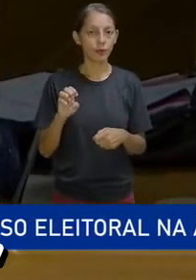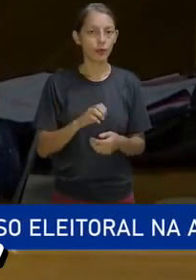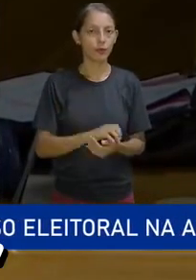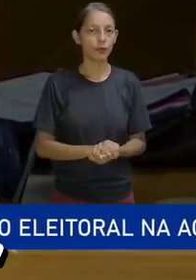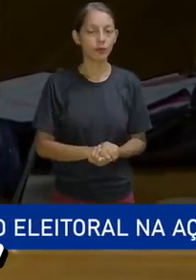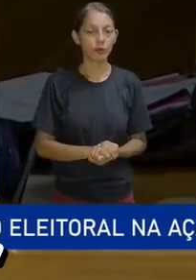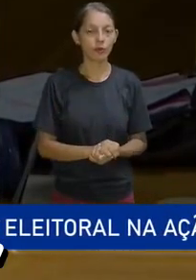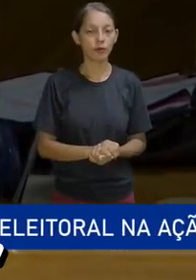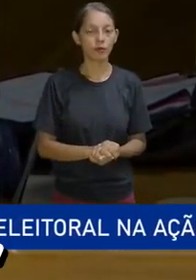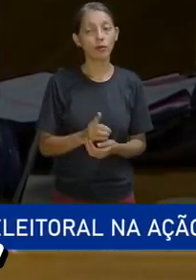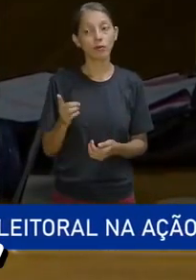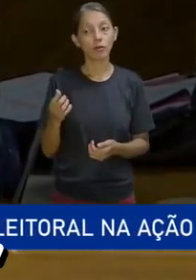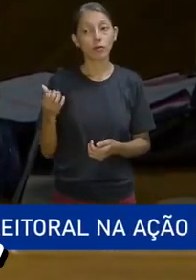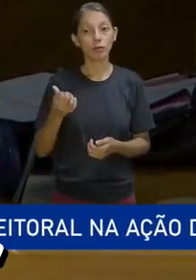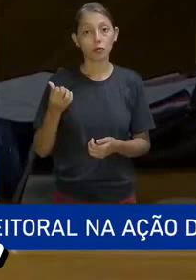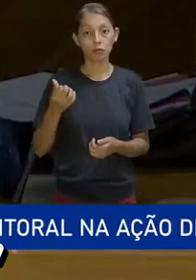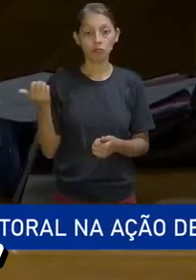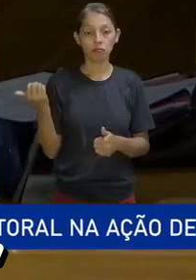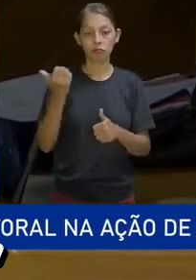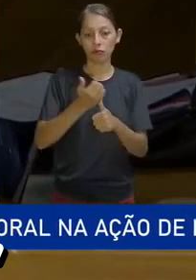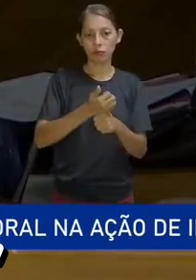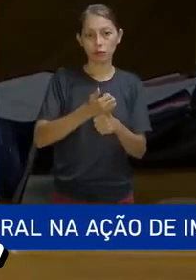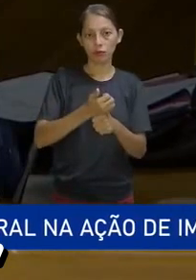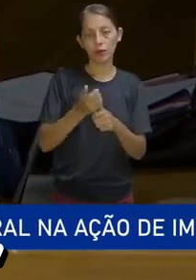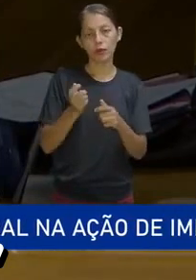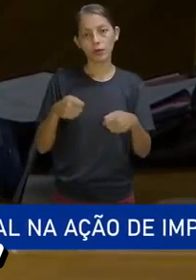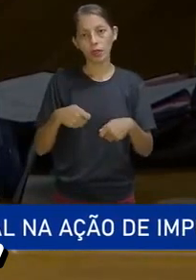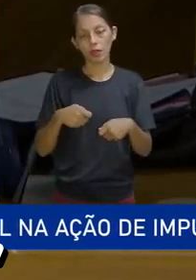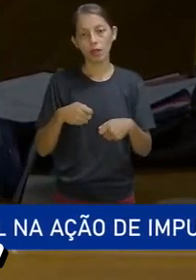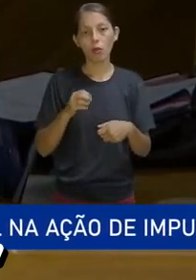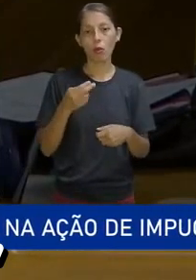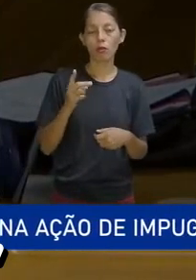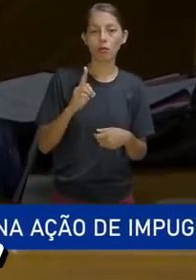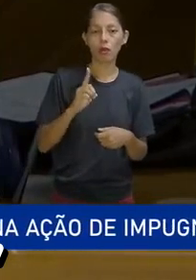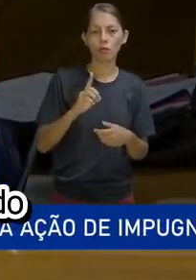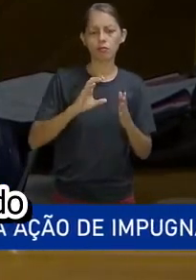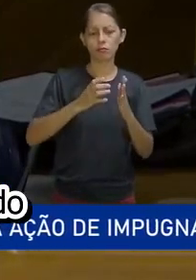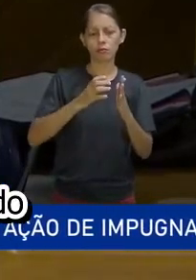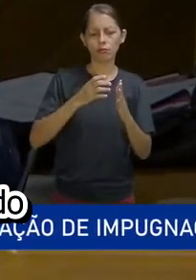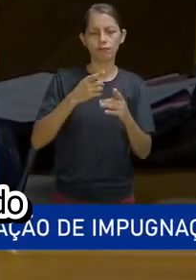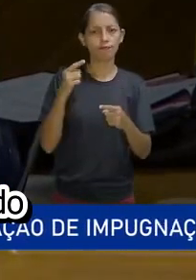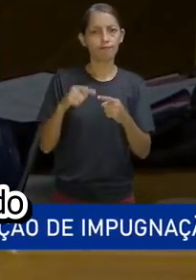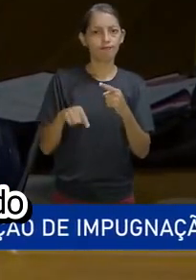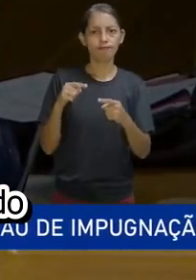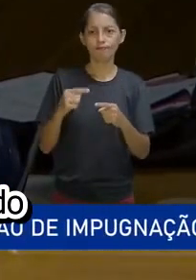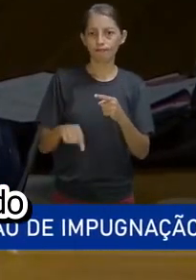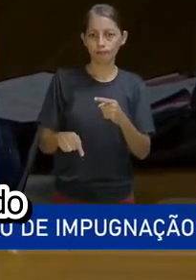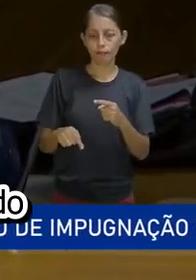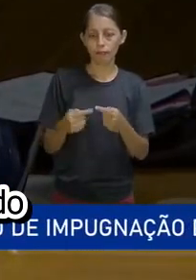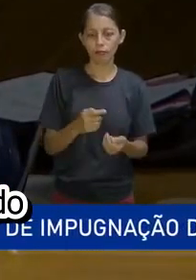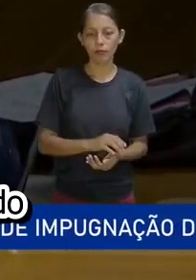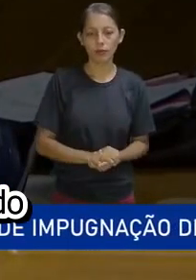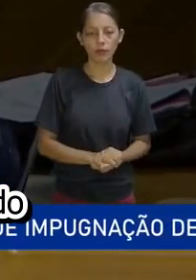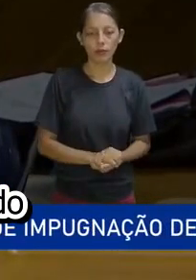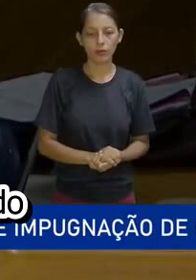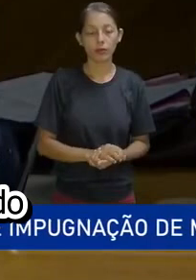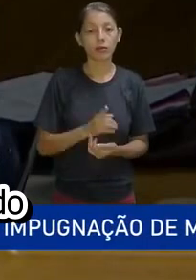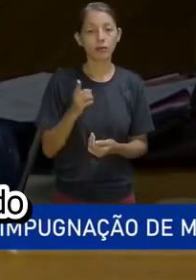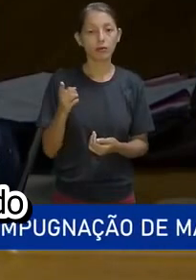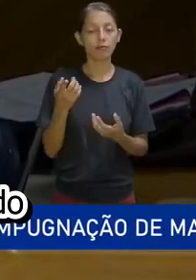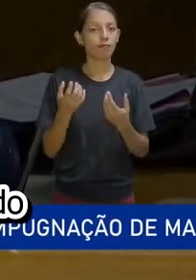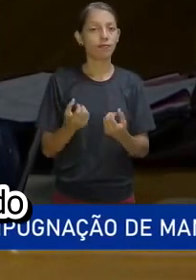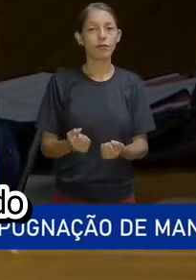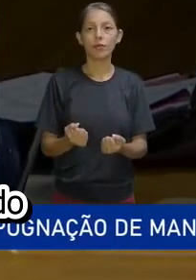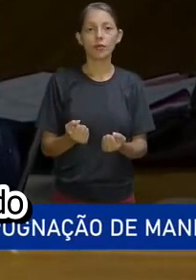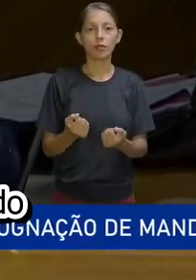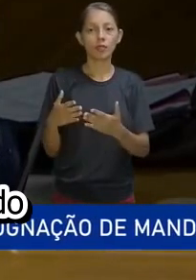possibilidade de posse do suplente Alan Patrick em razão da anuência do partido, manifestando-se, ao final, pela rejeição do pedido